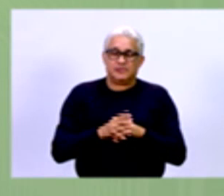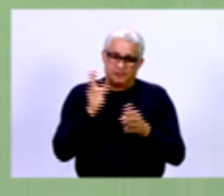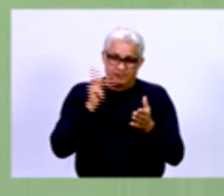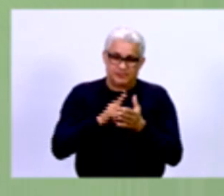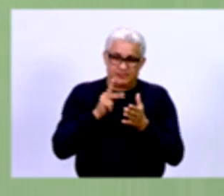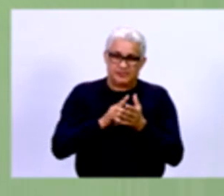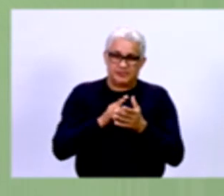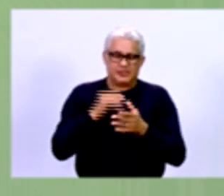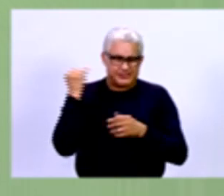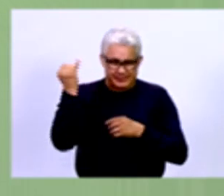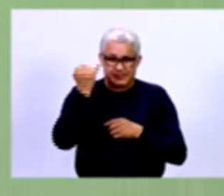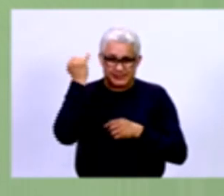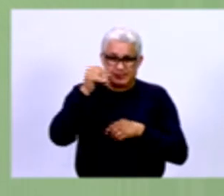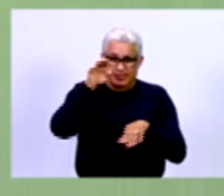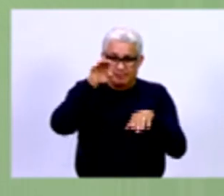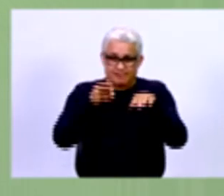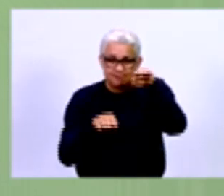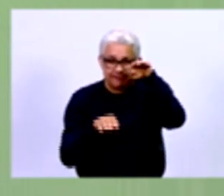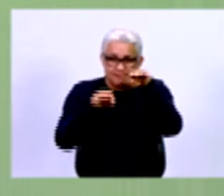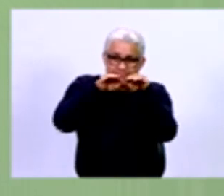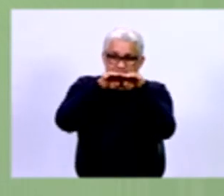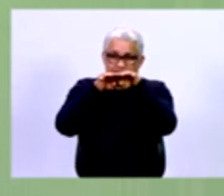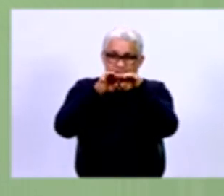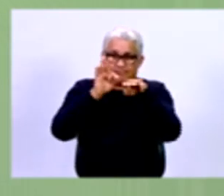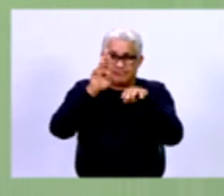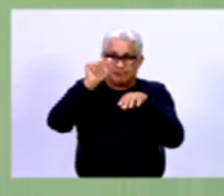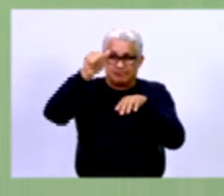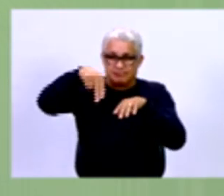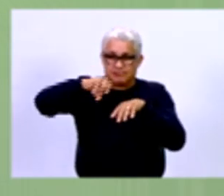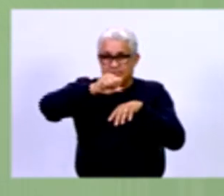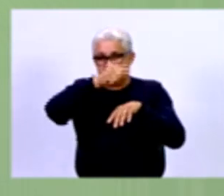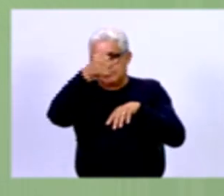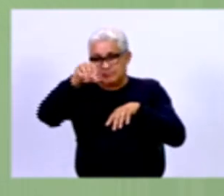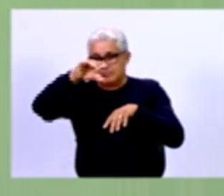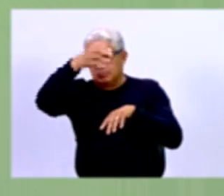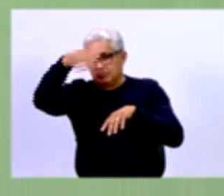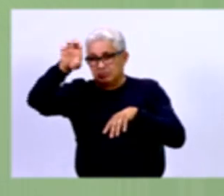fato relevante é o equilíbrio das transações correntes, porque ali